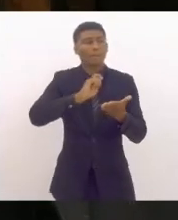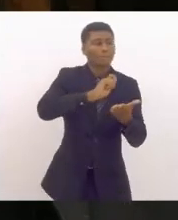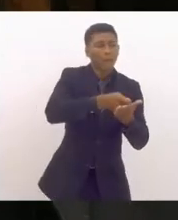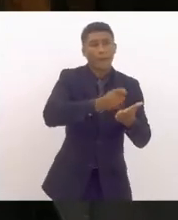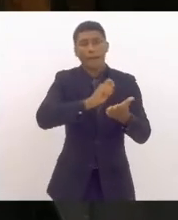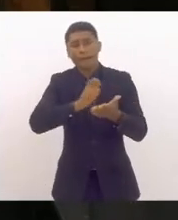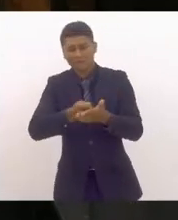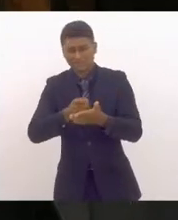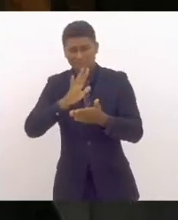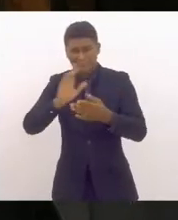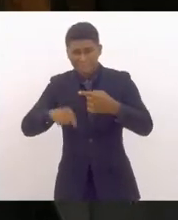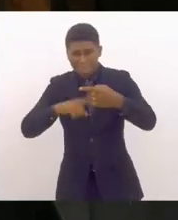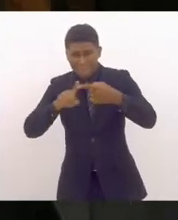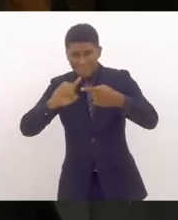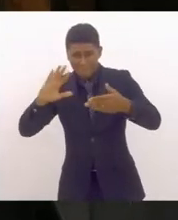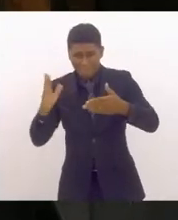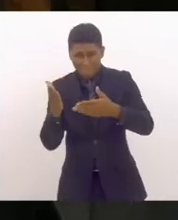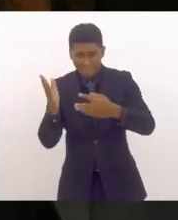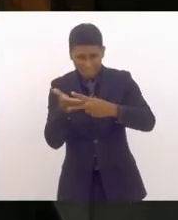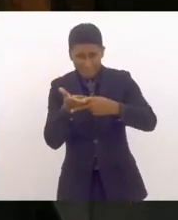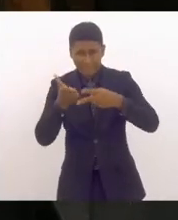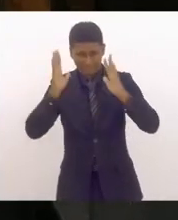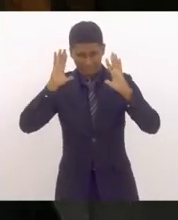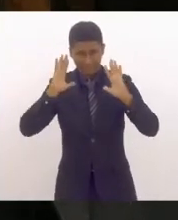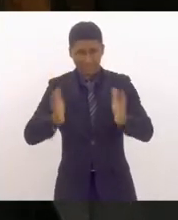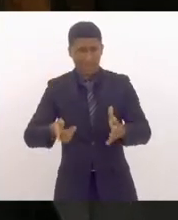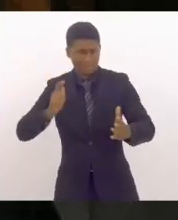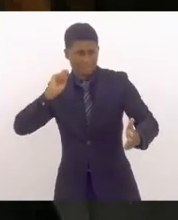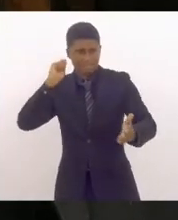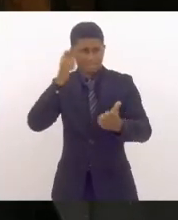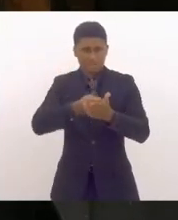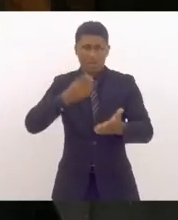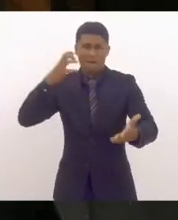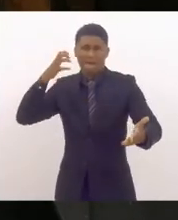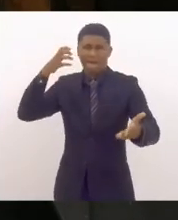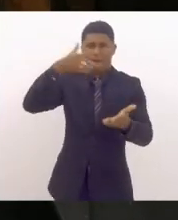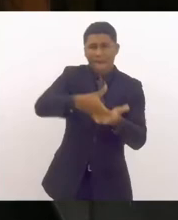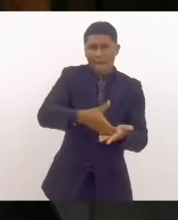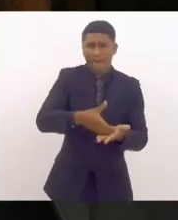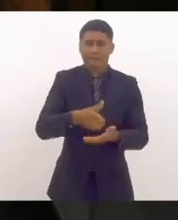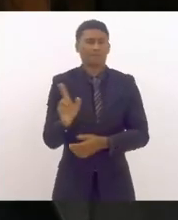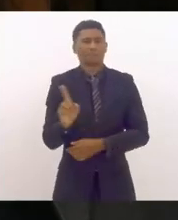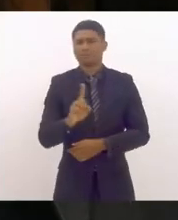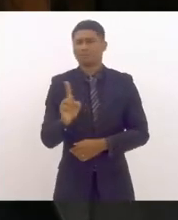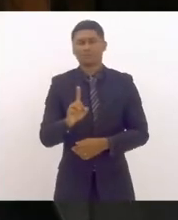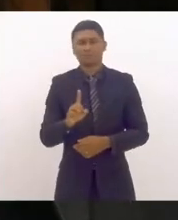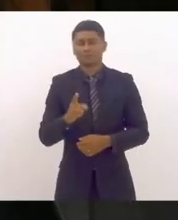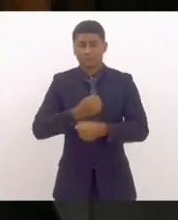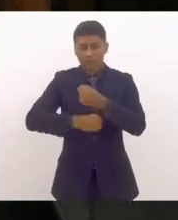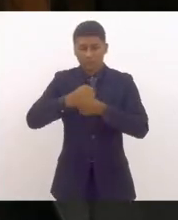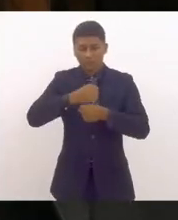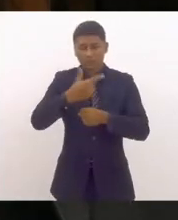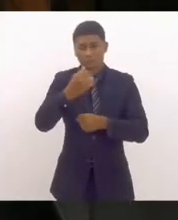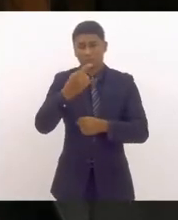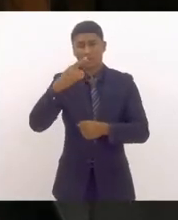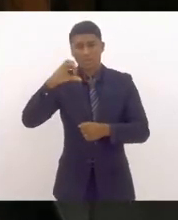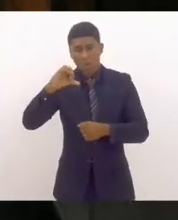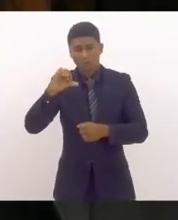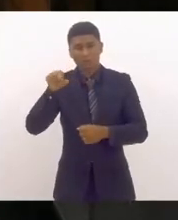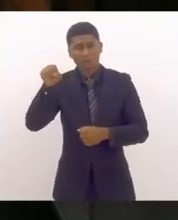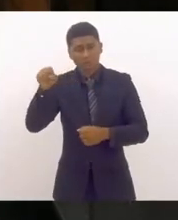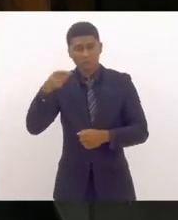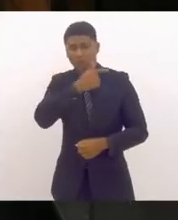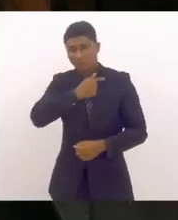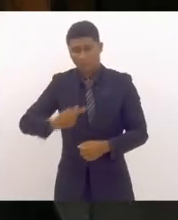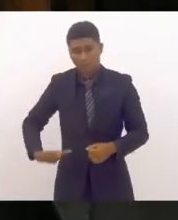se completou ainda primeira parcela do 180 milhões anuais acordo celebrado 2019 péssimo acordo feito por Vitor seu e por